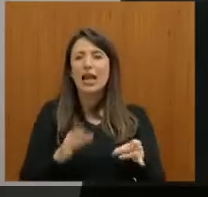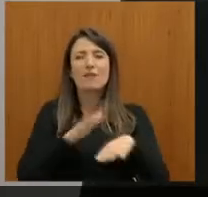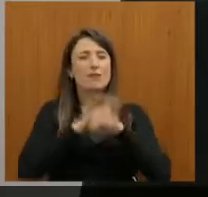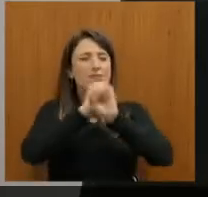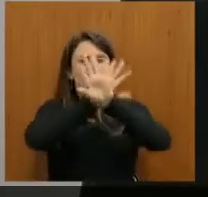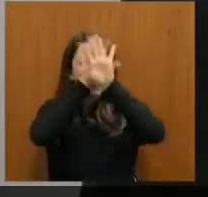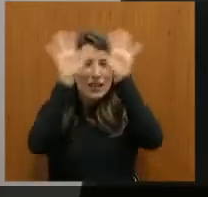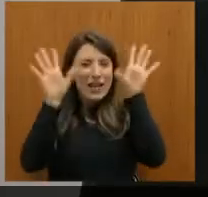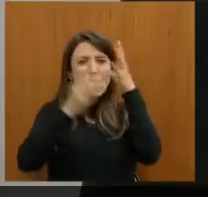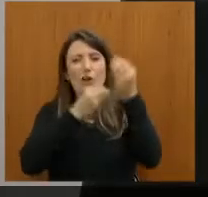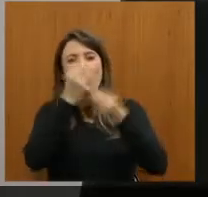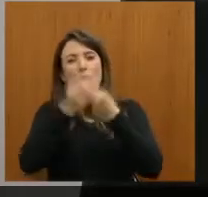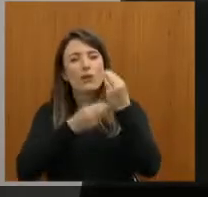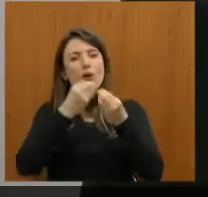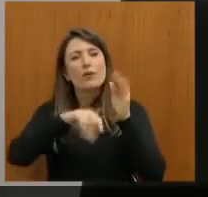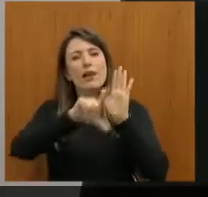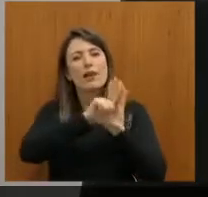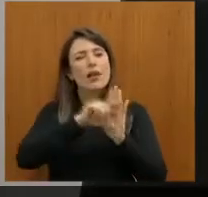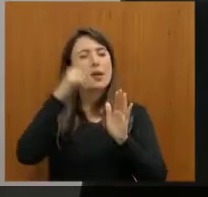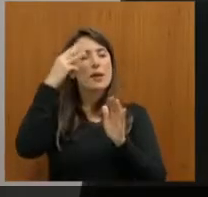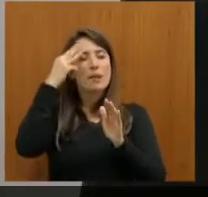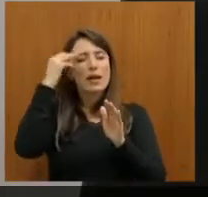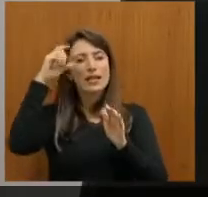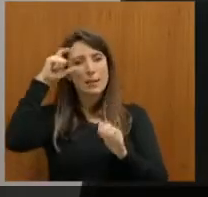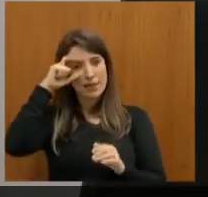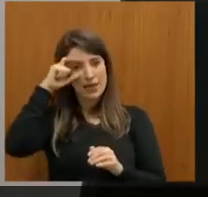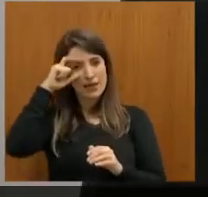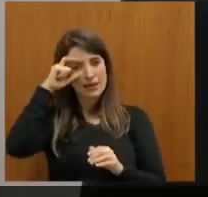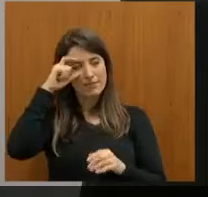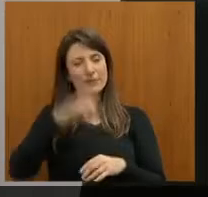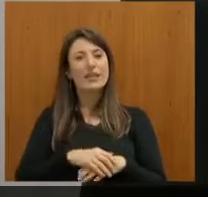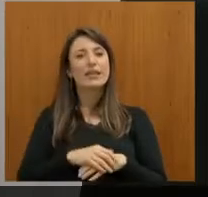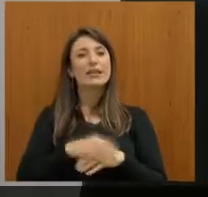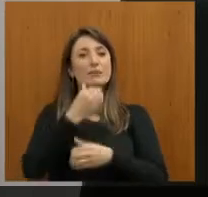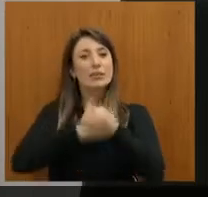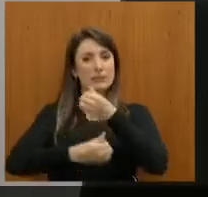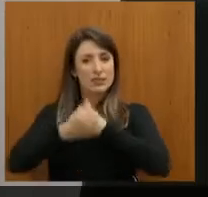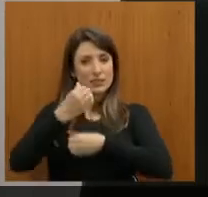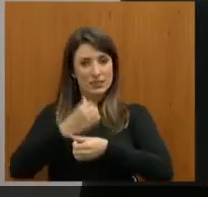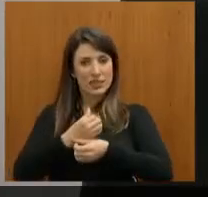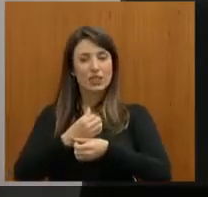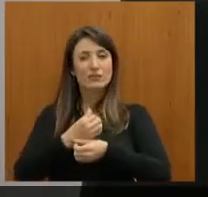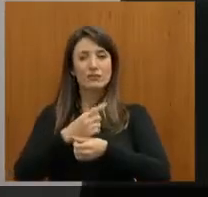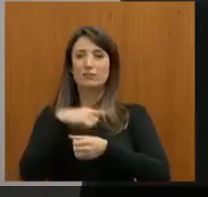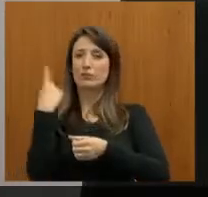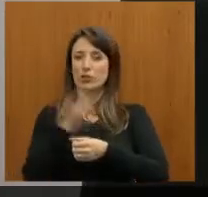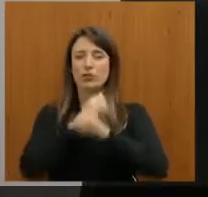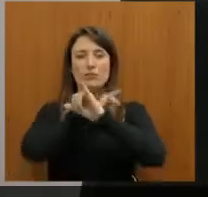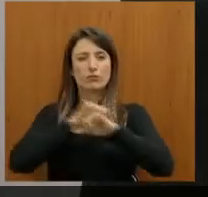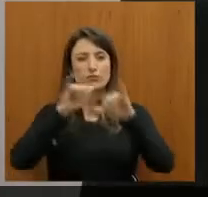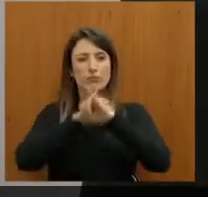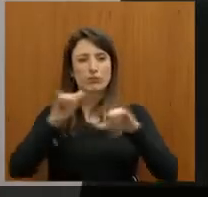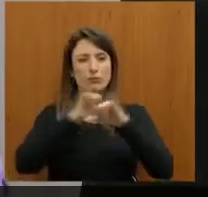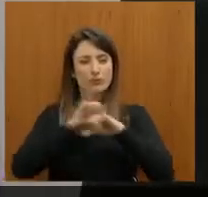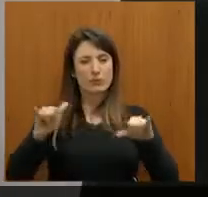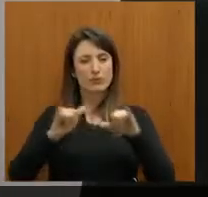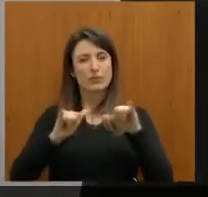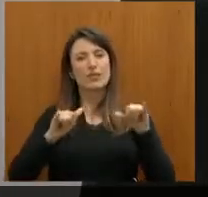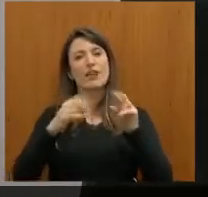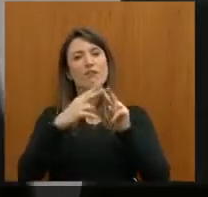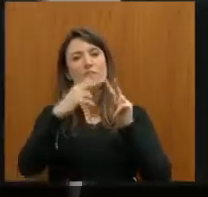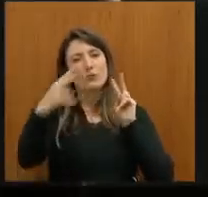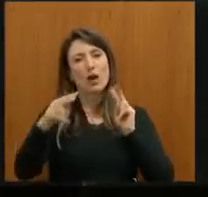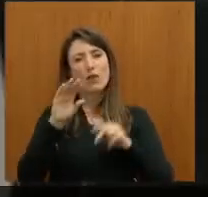a Lei Maria da Penha Esse é o material que no semestre passado nós disponibilizamos em formato virtual e que agora